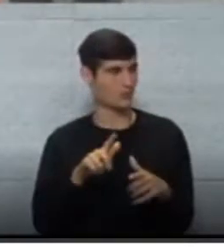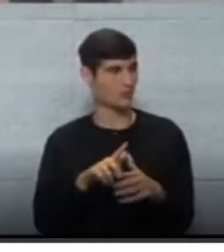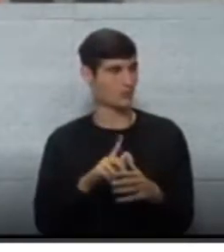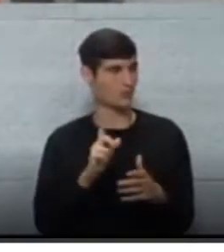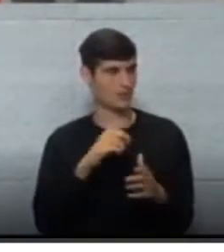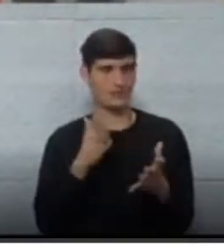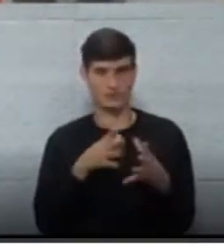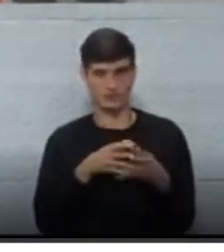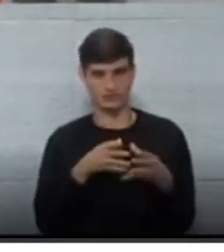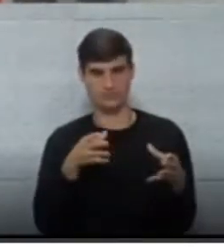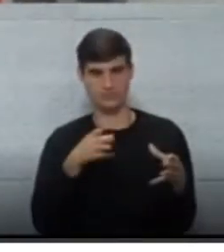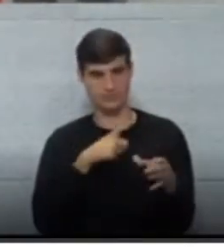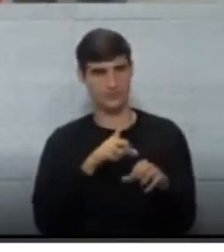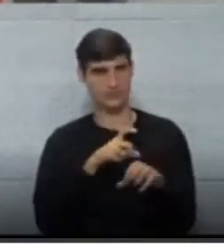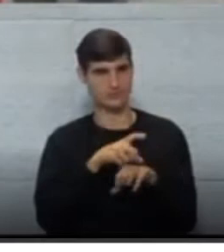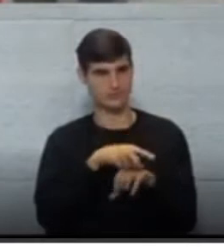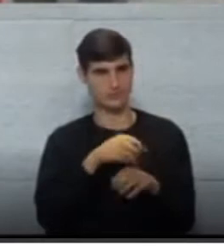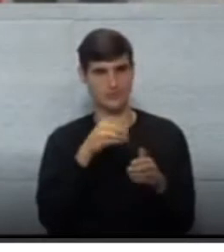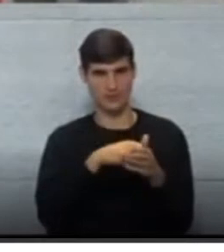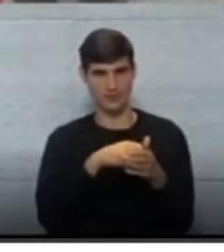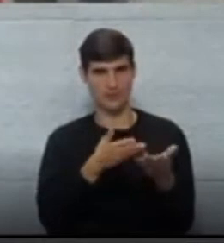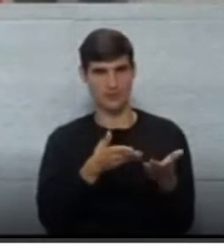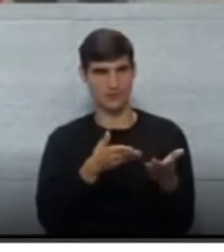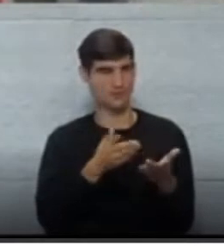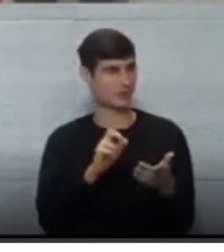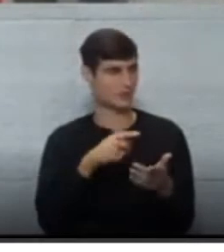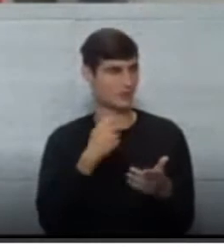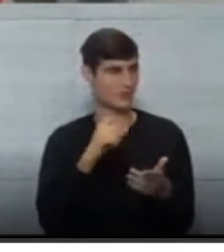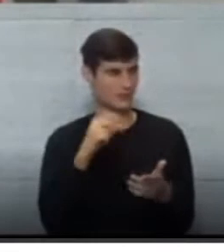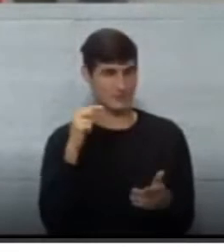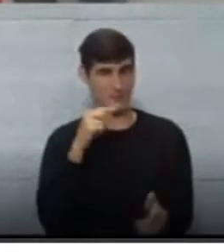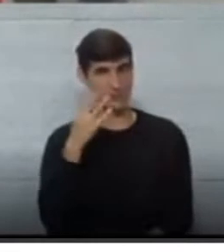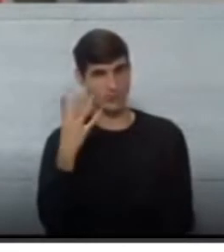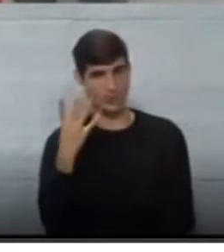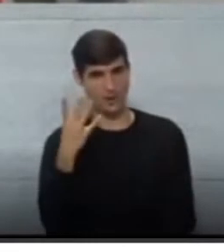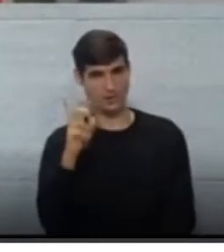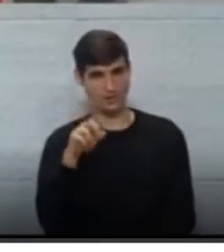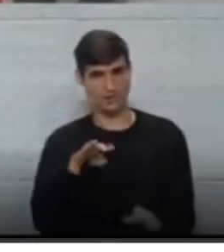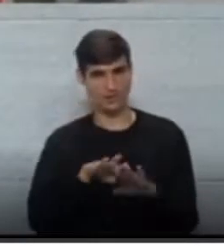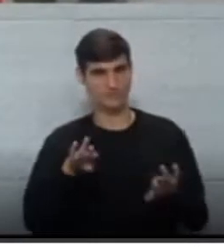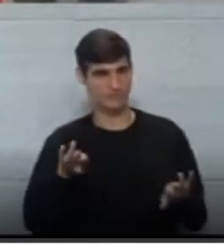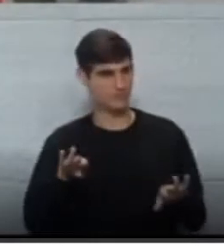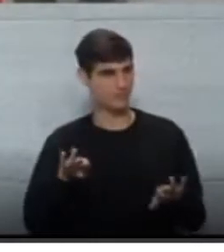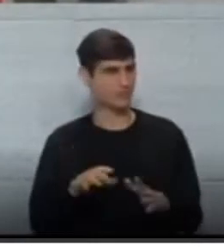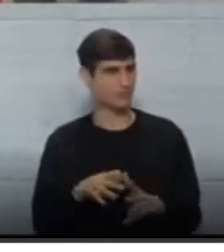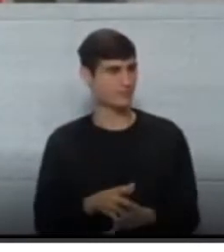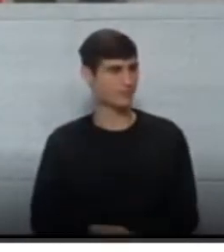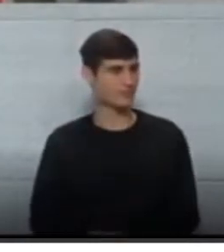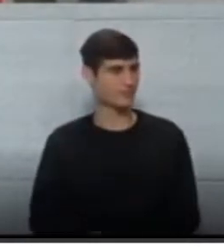Também foi feita uma diluição de 10 a menos 4, para a gente poder ver as colônias separadas.